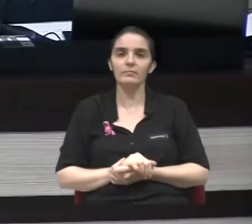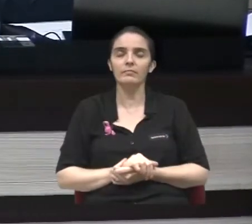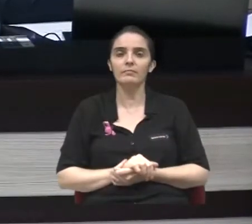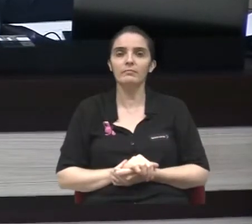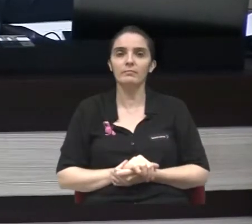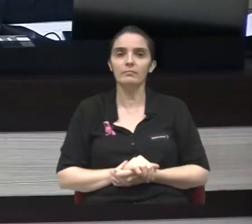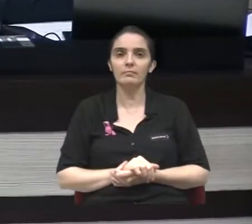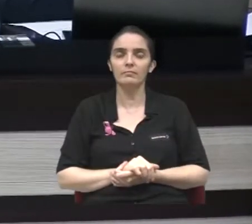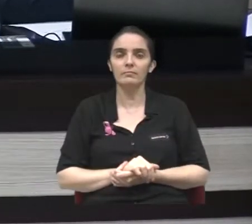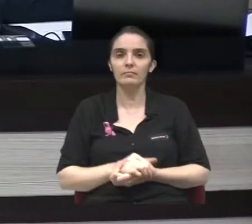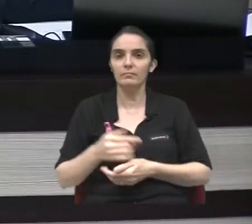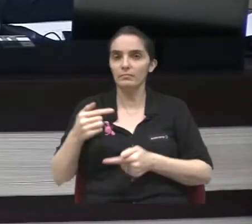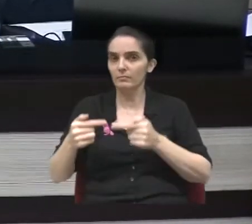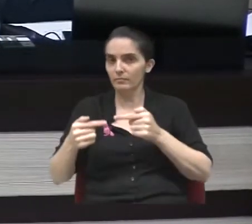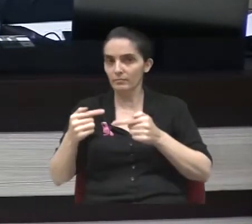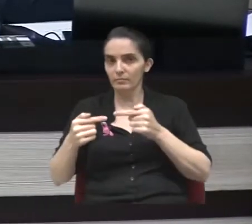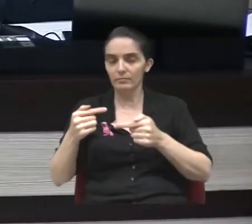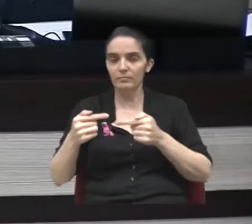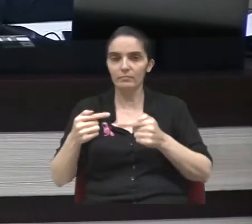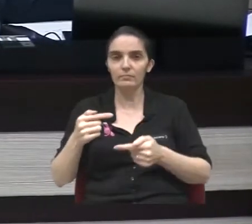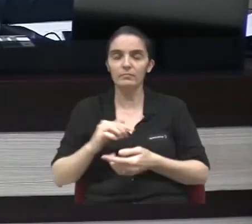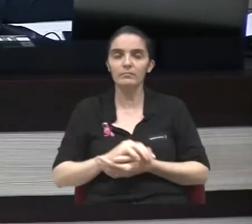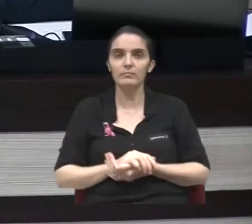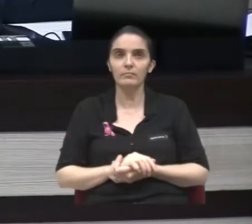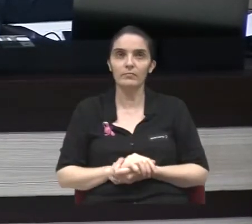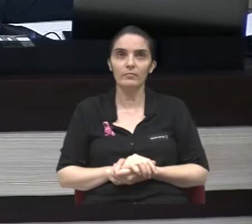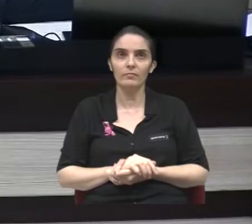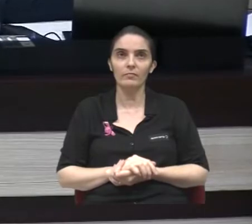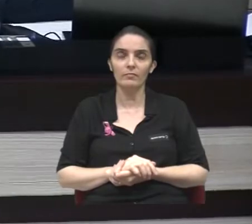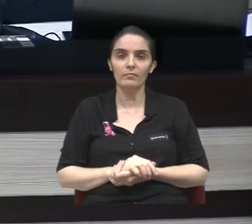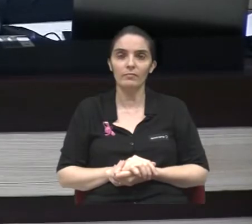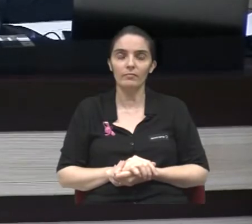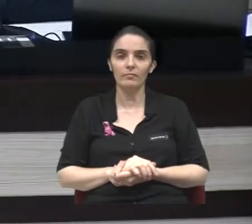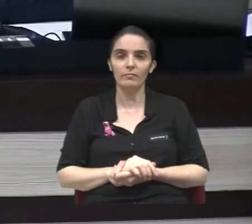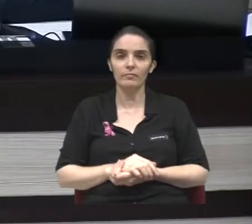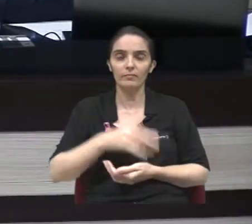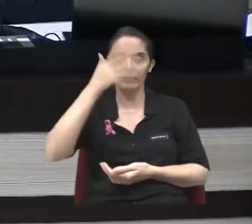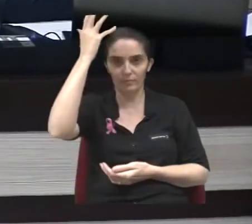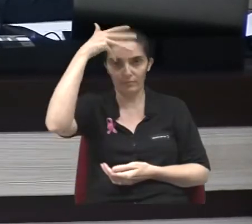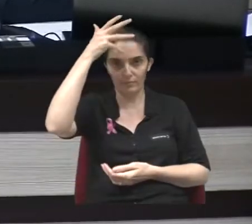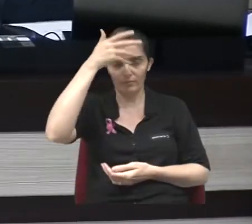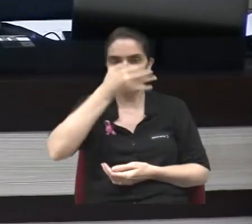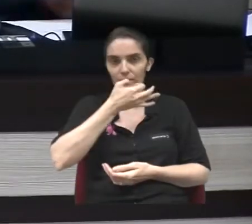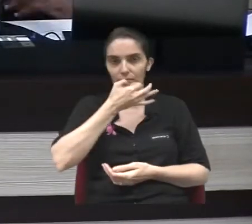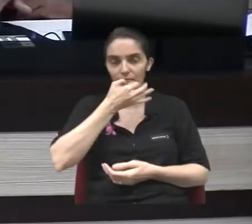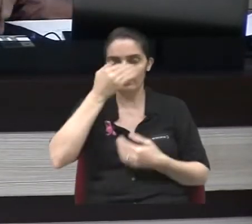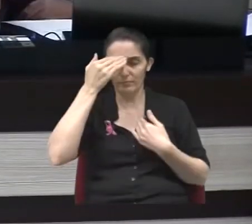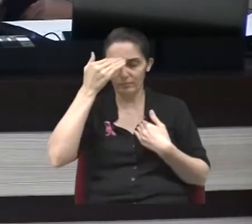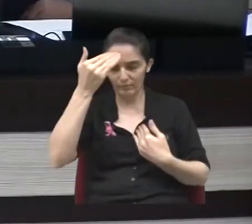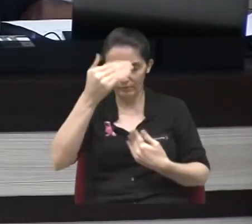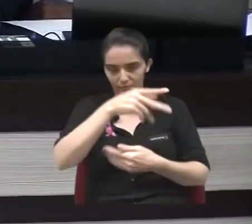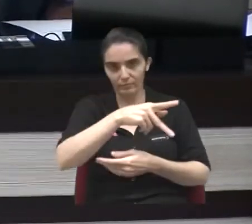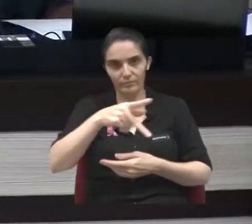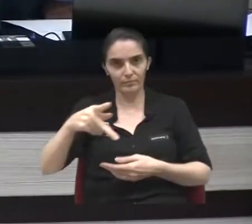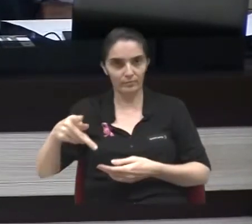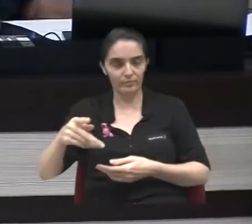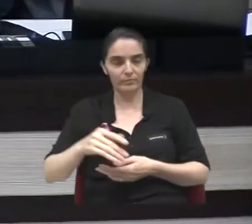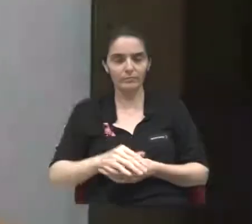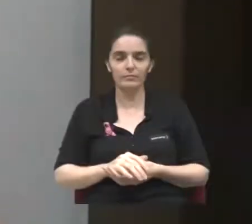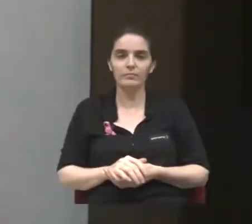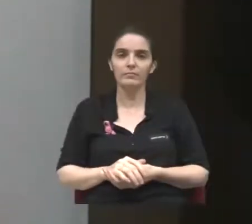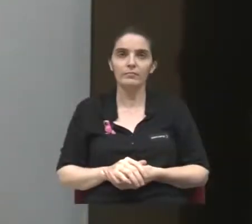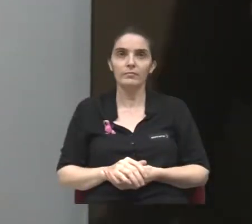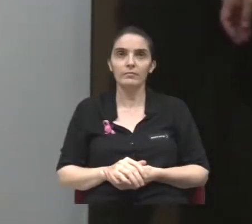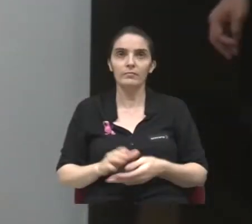Moção 255/19 está em discussão. Para discutir a moção, vereadora Érica Tanque. Muito obrigada, presidente. O que trago a esse